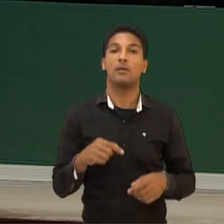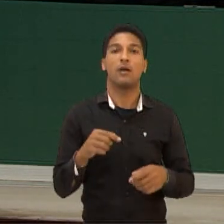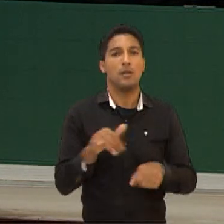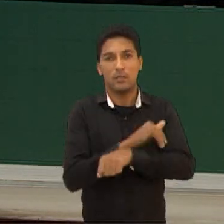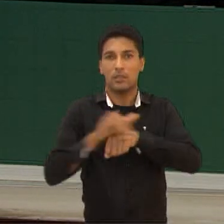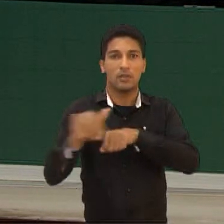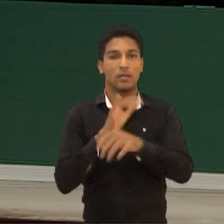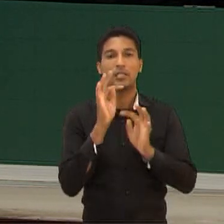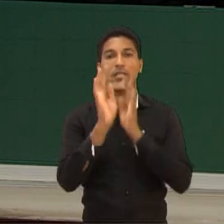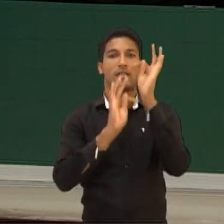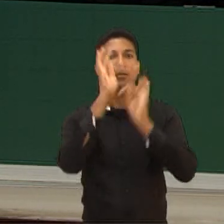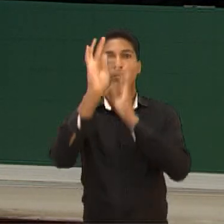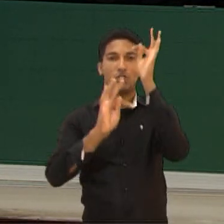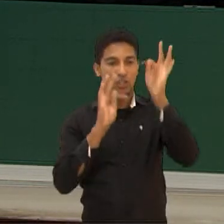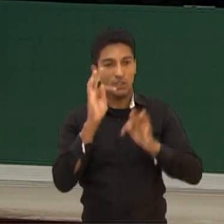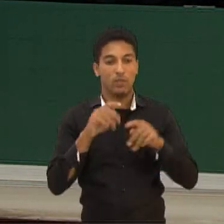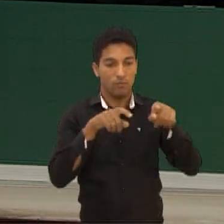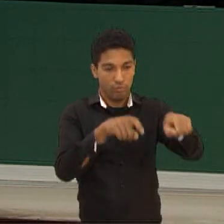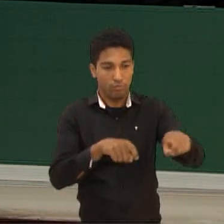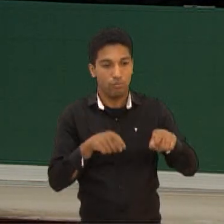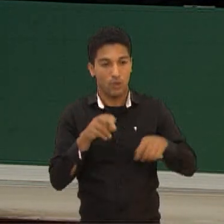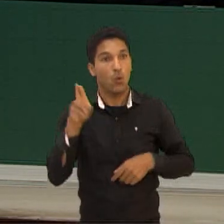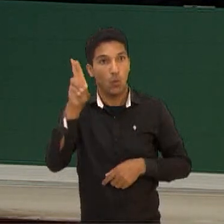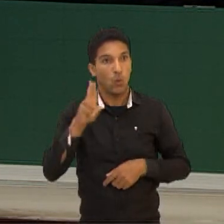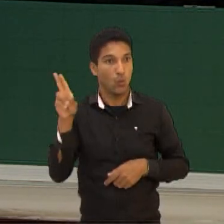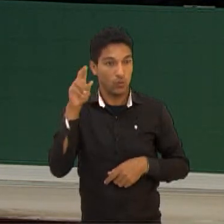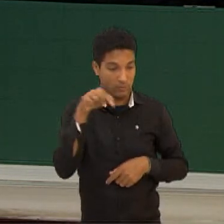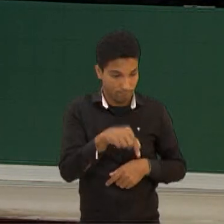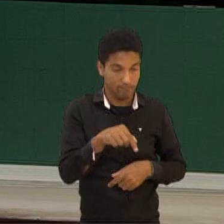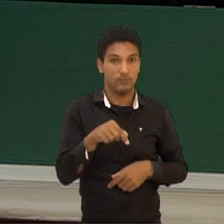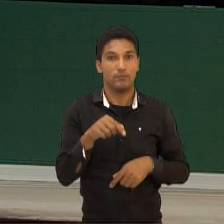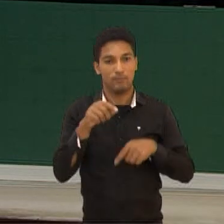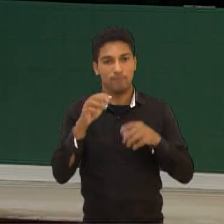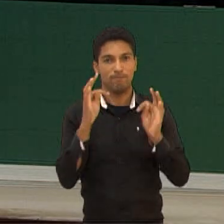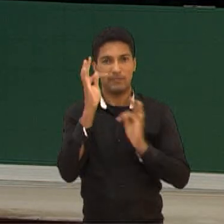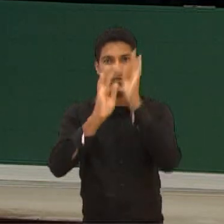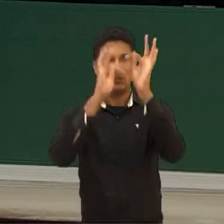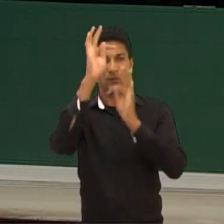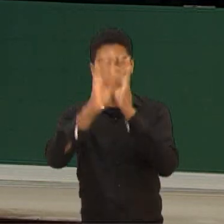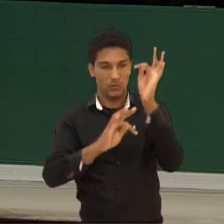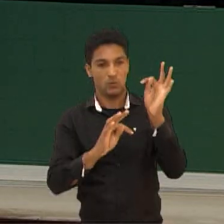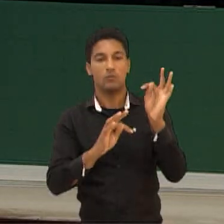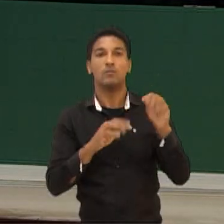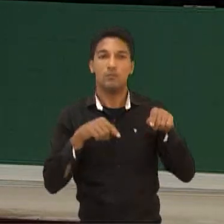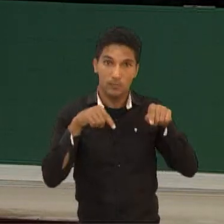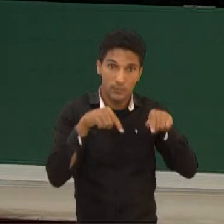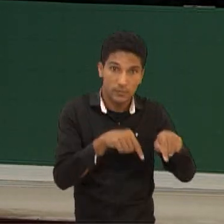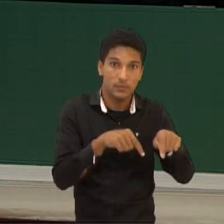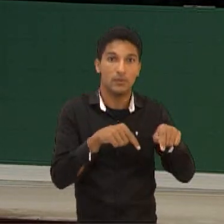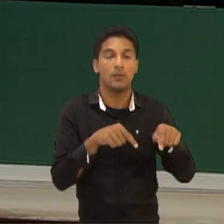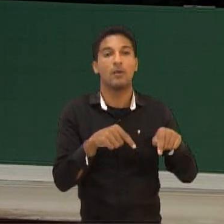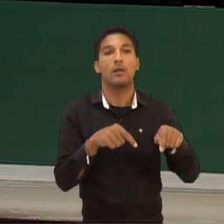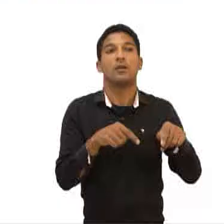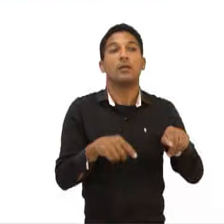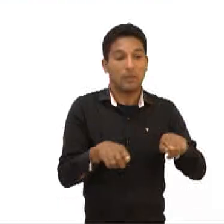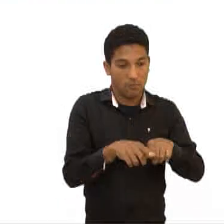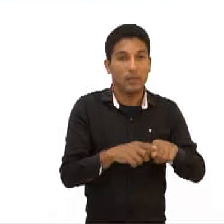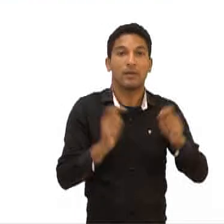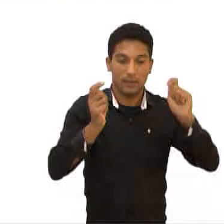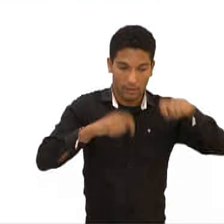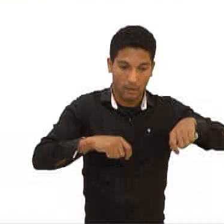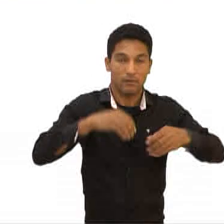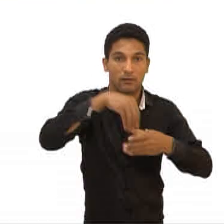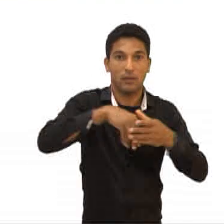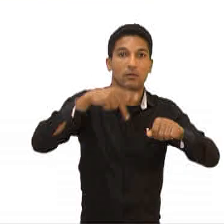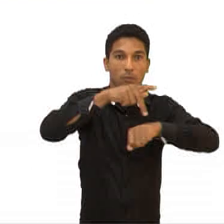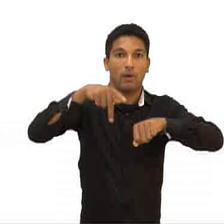suas populações, que são astronômicas, gigantescas, e ainda podem atender o mercado externo. A imagem que estamos